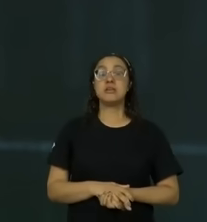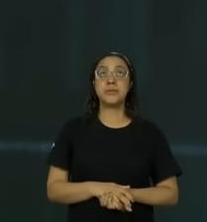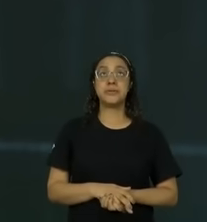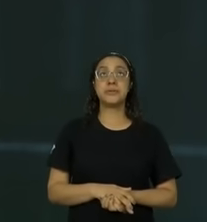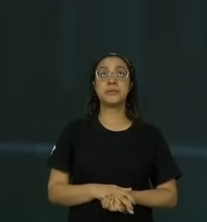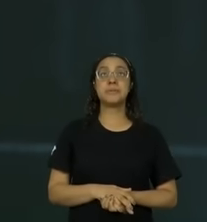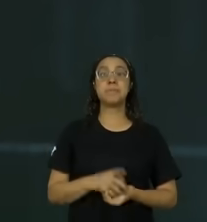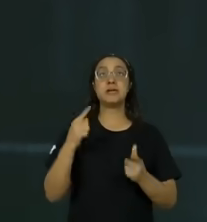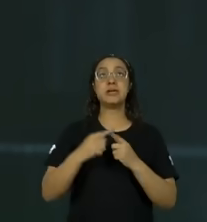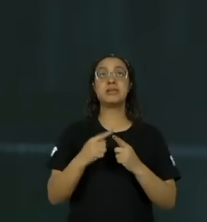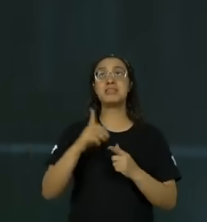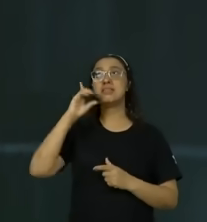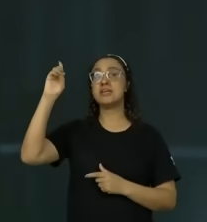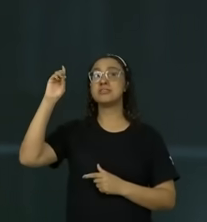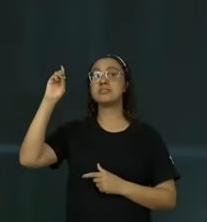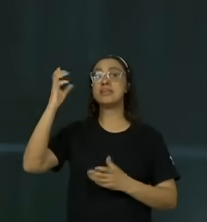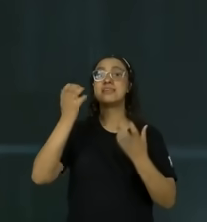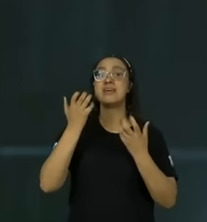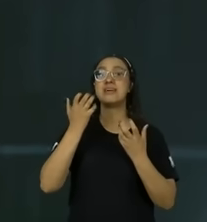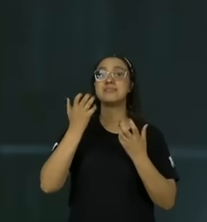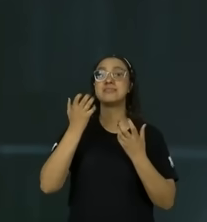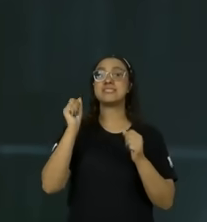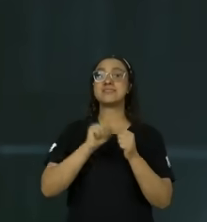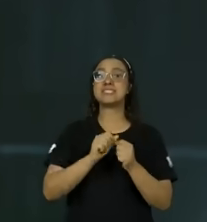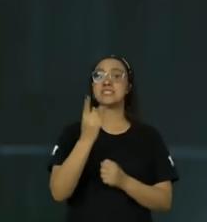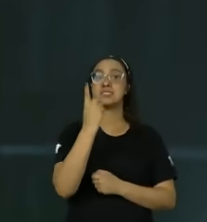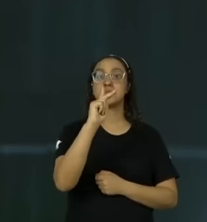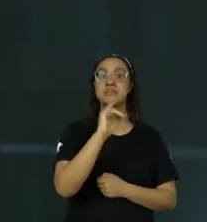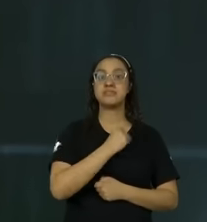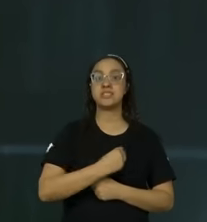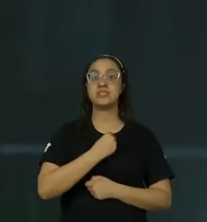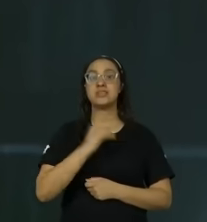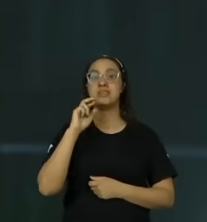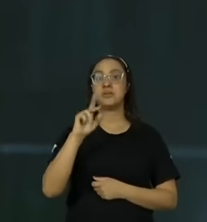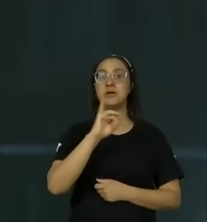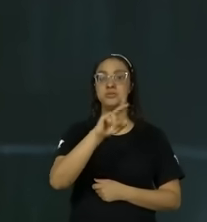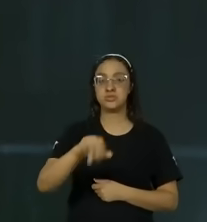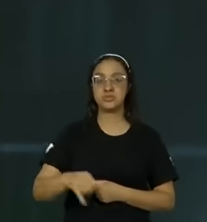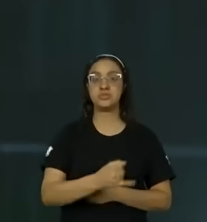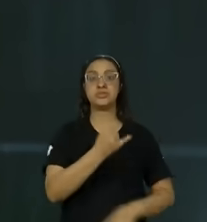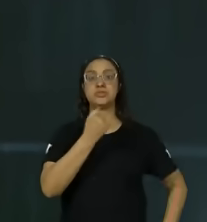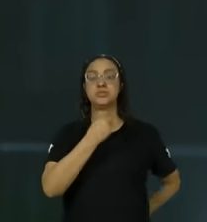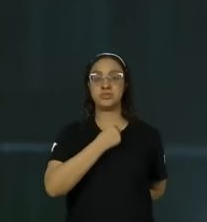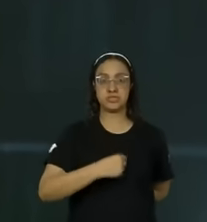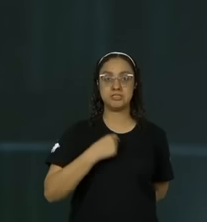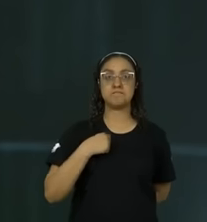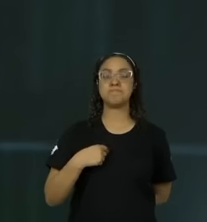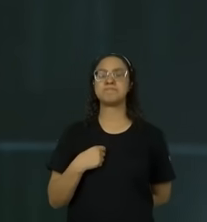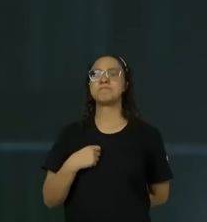que eu levantar o José. Eu encerro dizendo que talvez houveram muitas